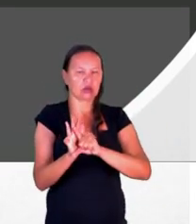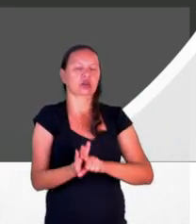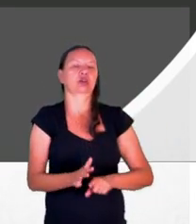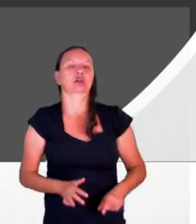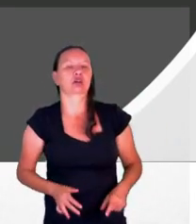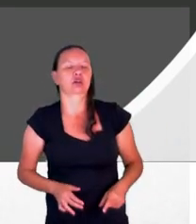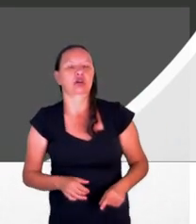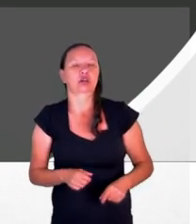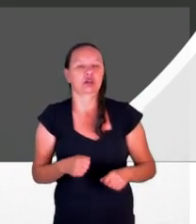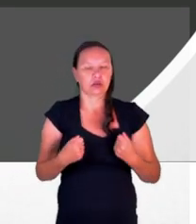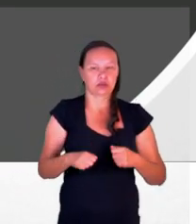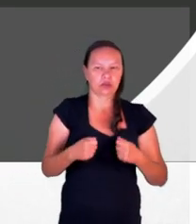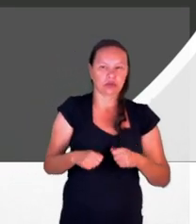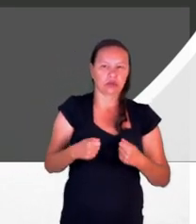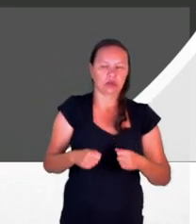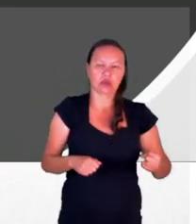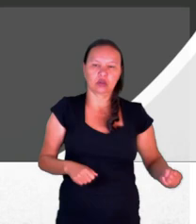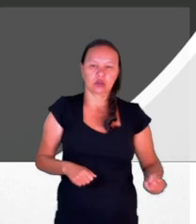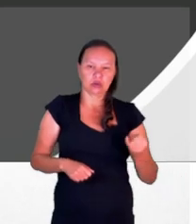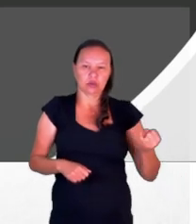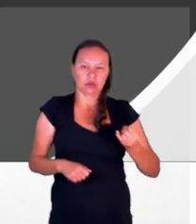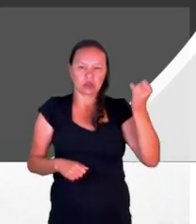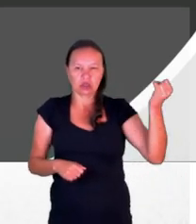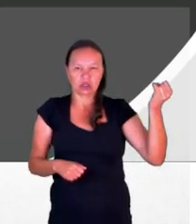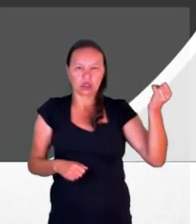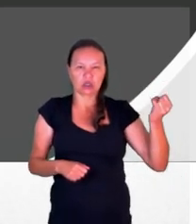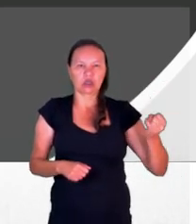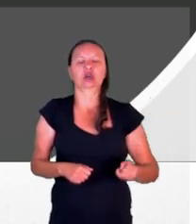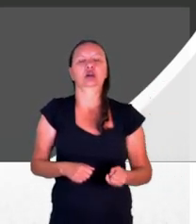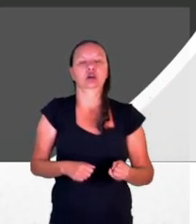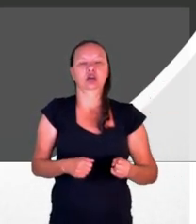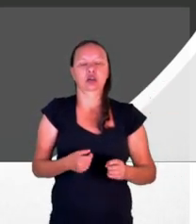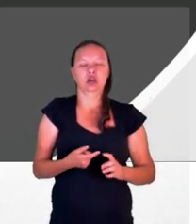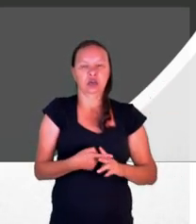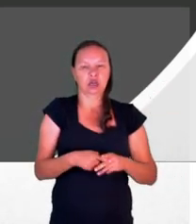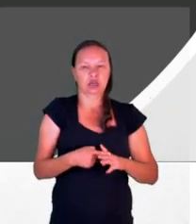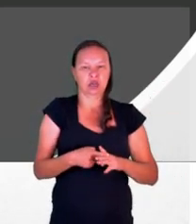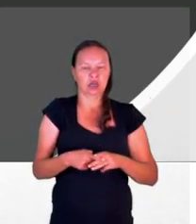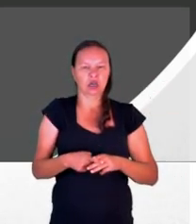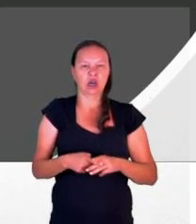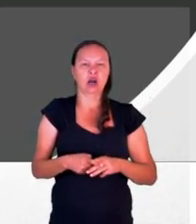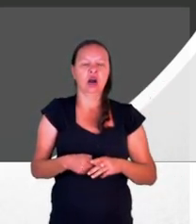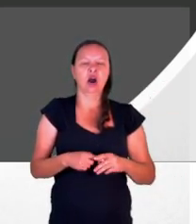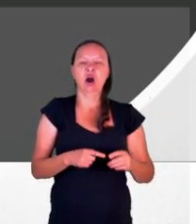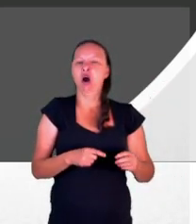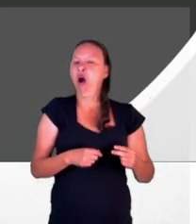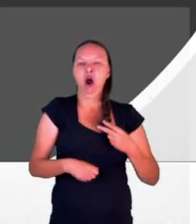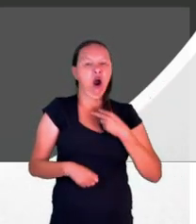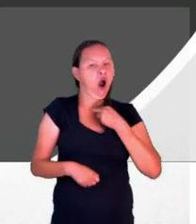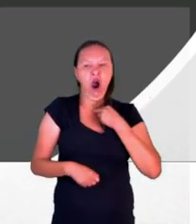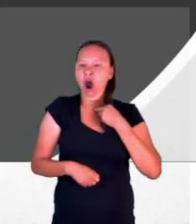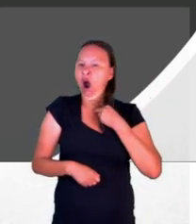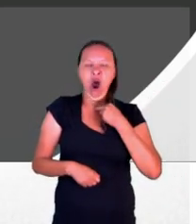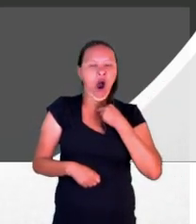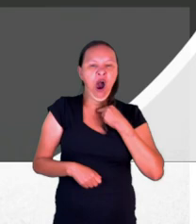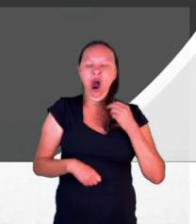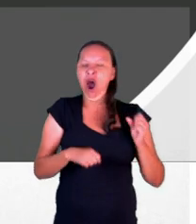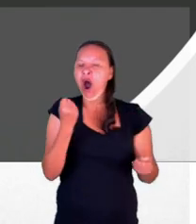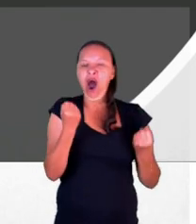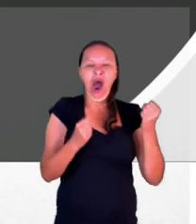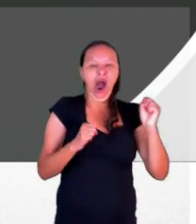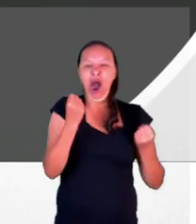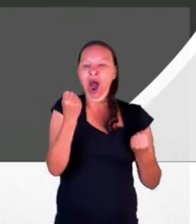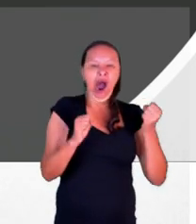da obrigatoriedade de eh dessa regulação né Nós não podemos ter empresas que